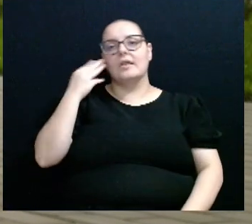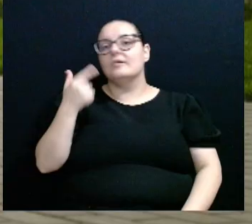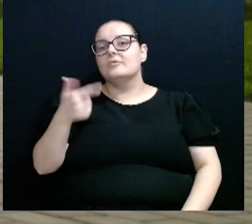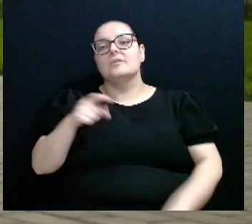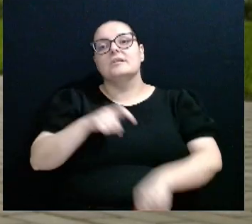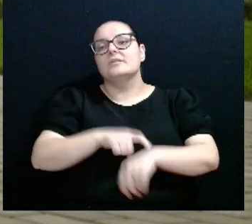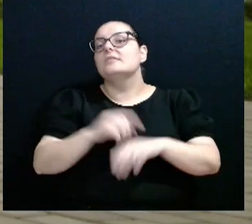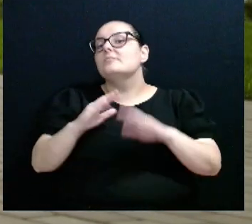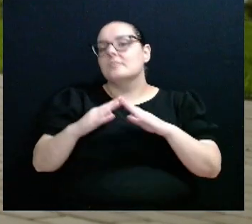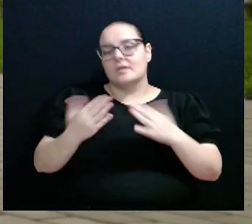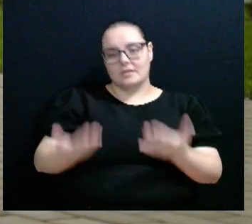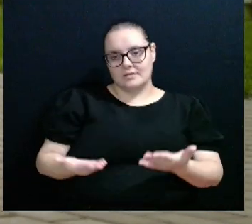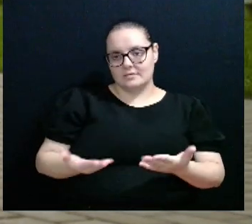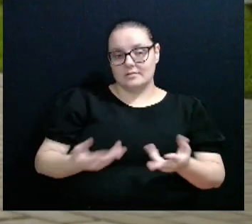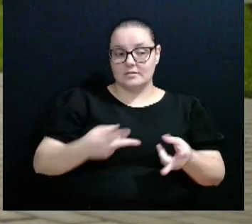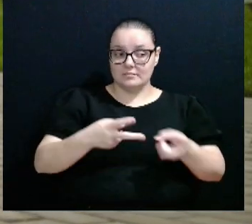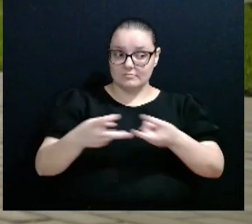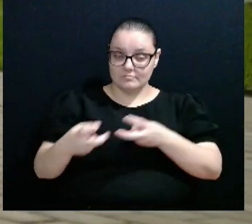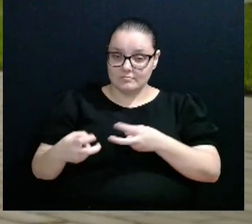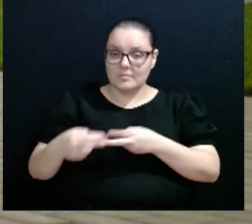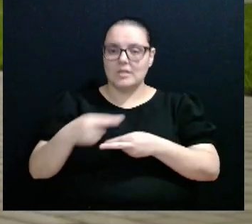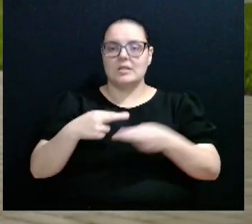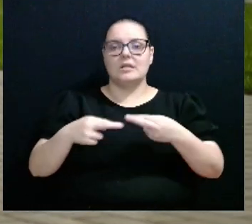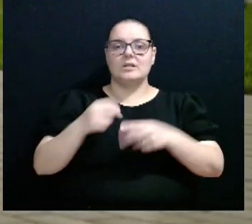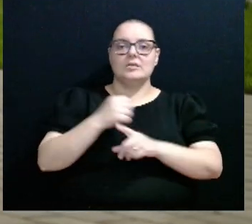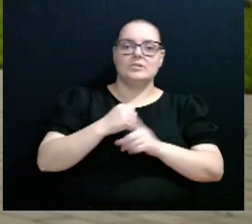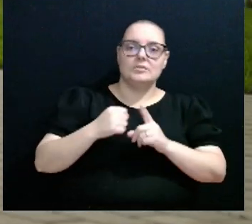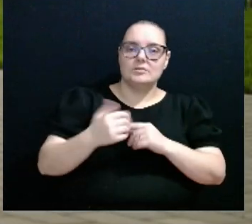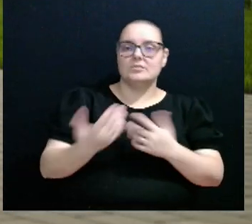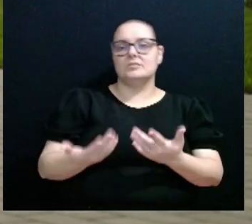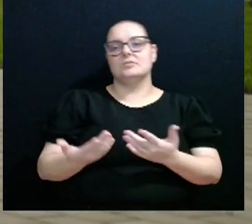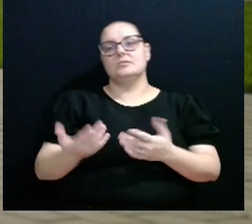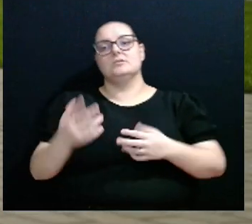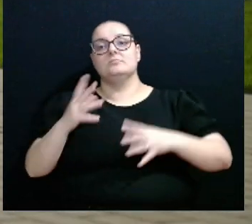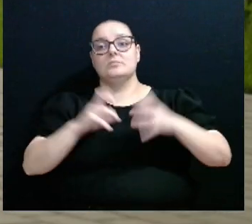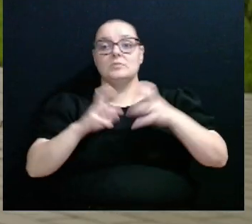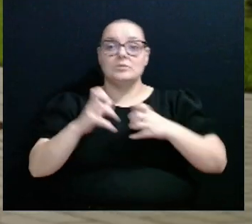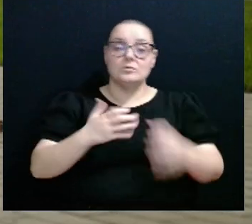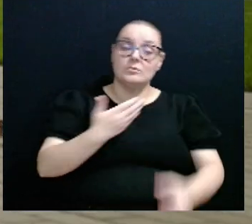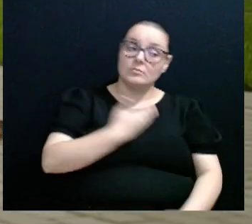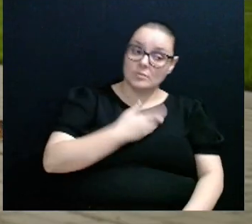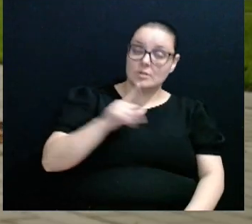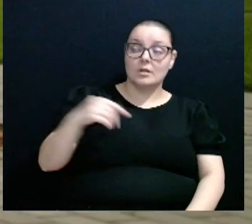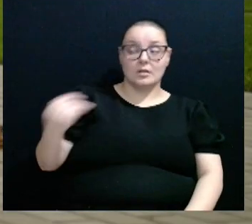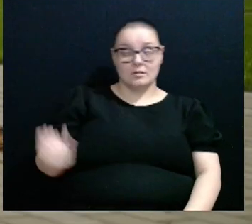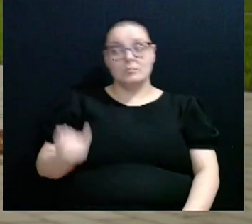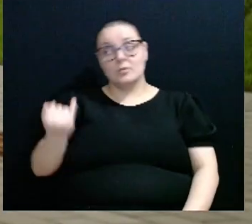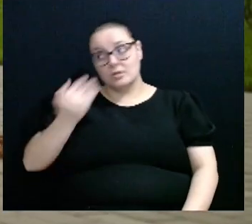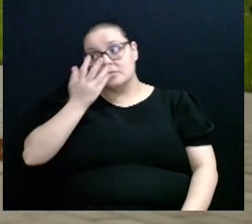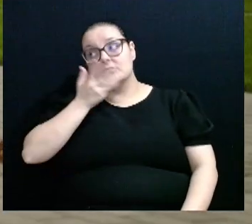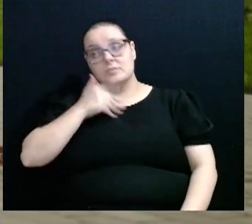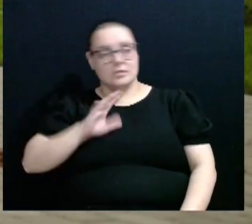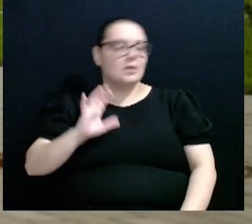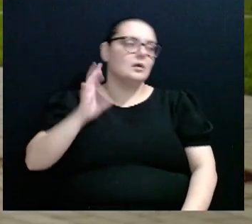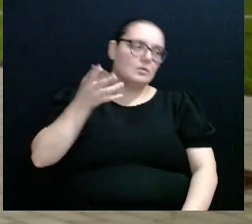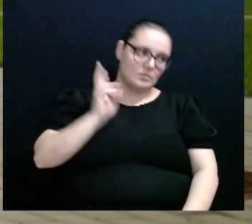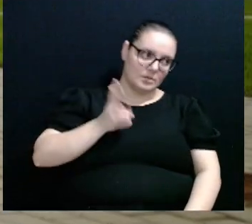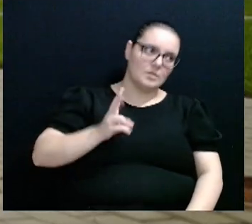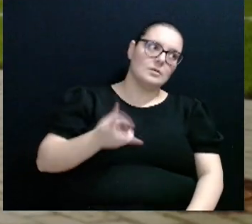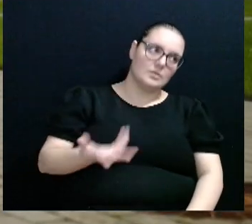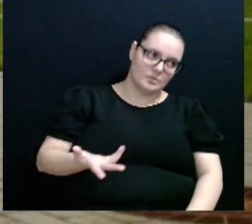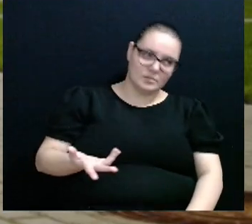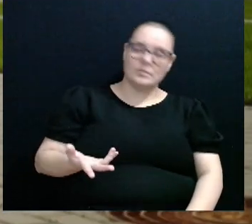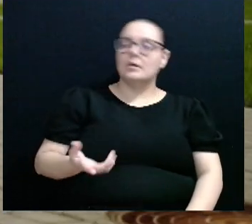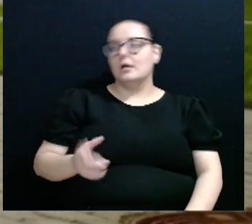as relações sociais. Às vezes teve um dia que brigou com um amiguinho, porque isso é muito importante para a criança, as Isso relações acontece sociais bastante, que viu, ele está Adriana? Olha lá, tá vendo?